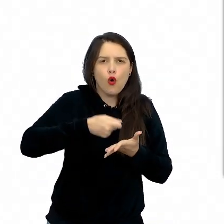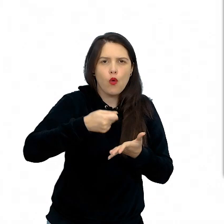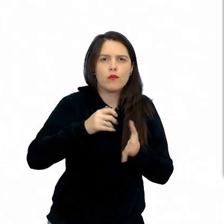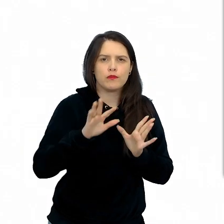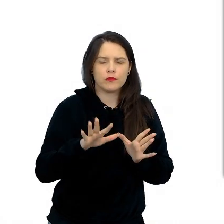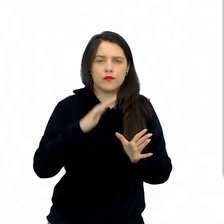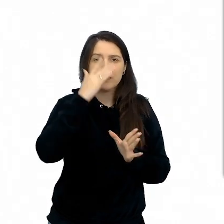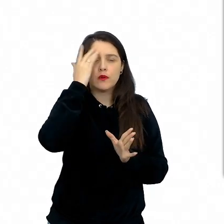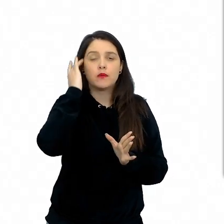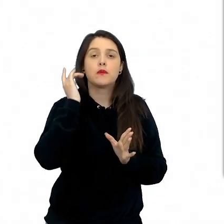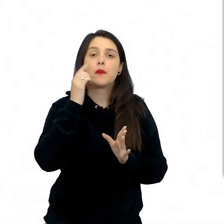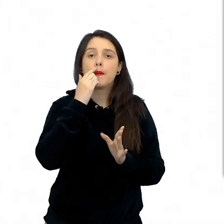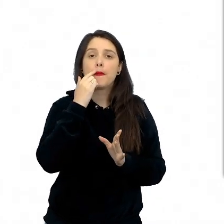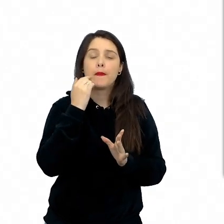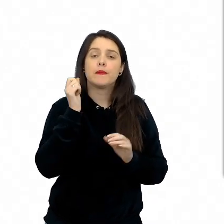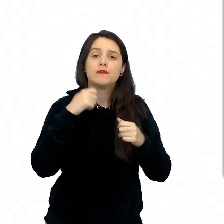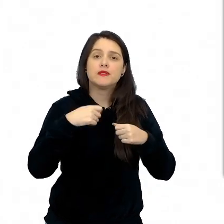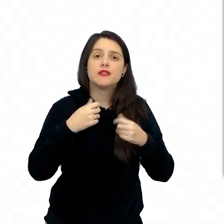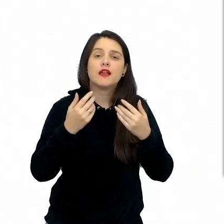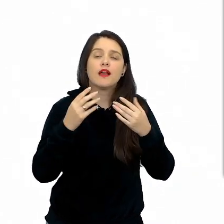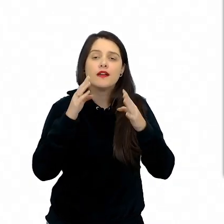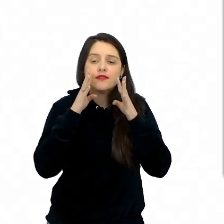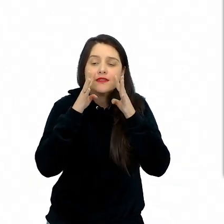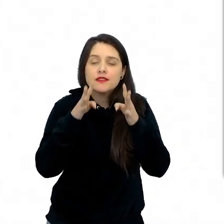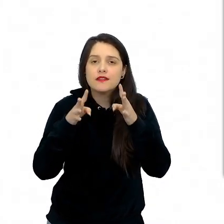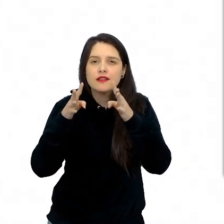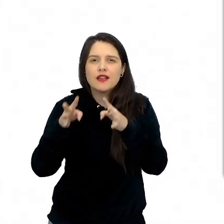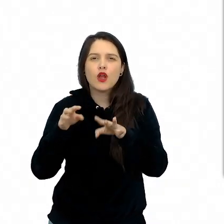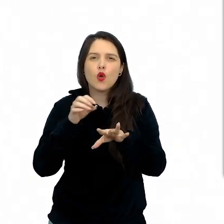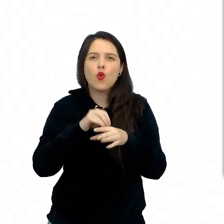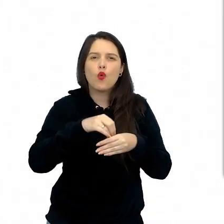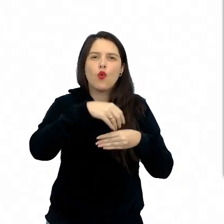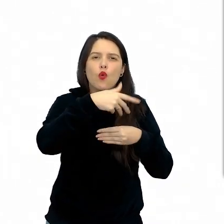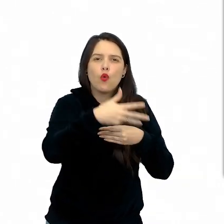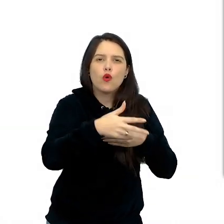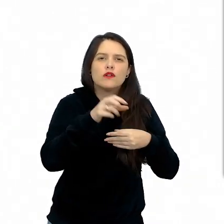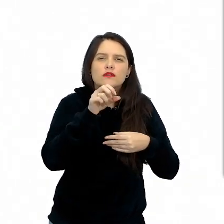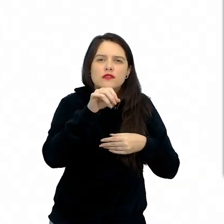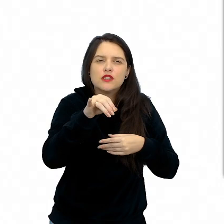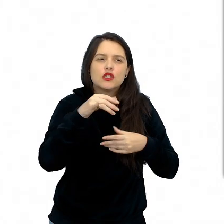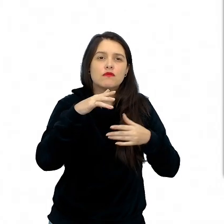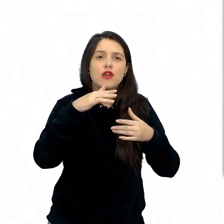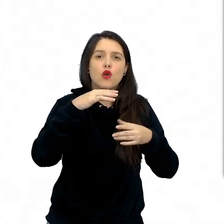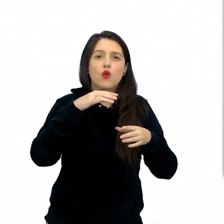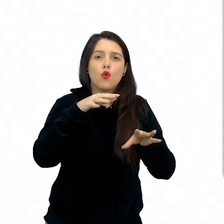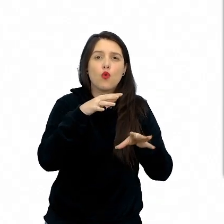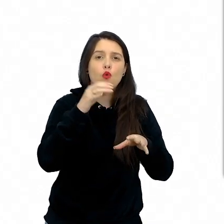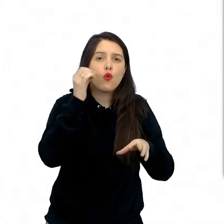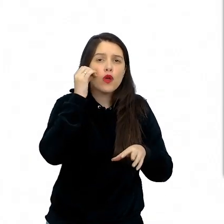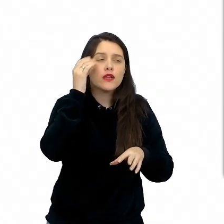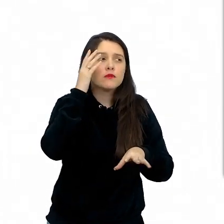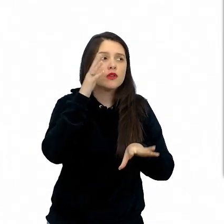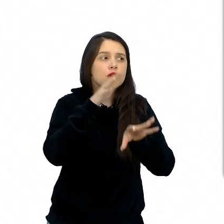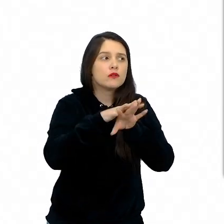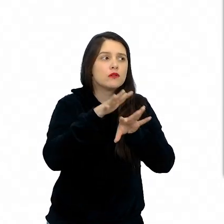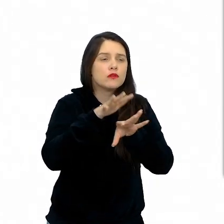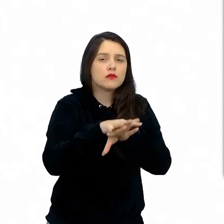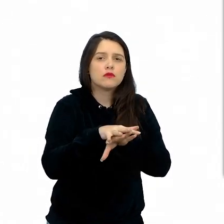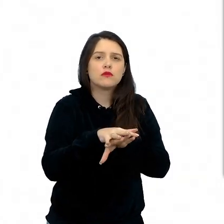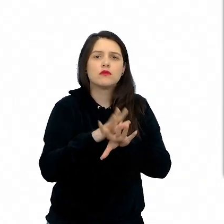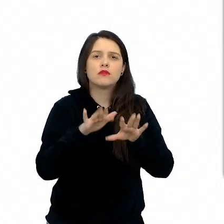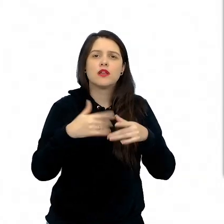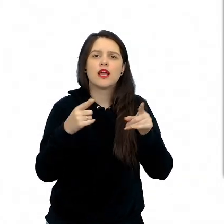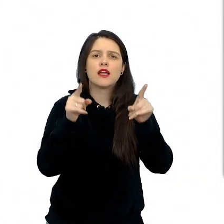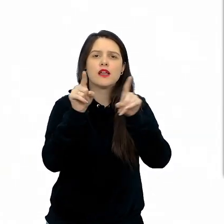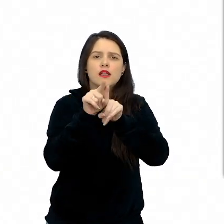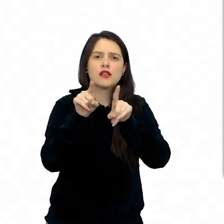E o conhecimento especializado do conteúdo, aquele que refere-se ao conhecimento matemático para quem ensina. E